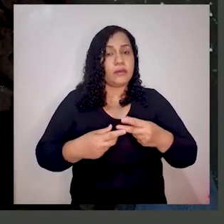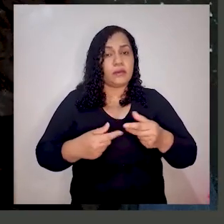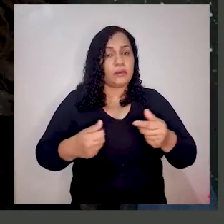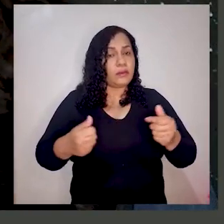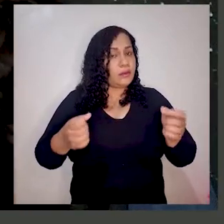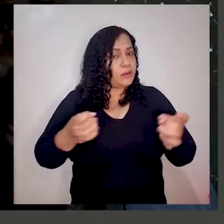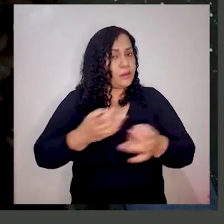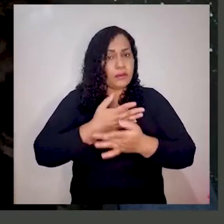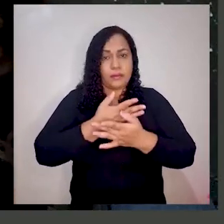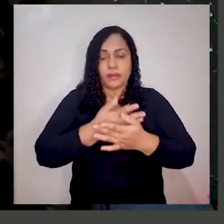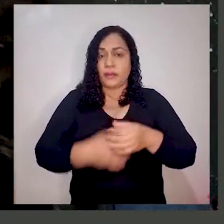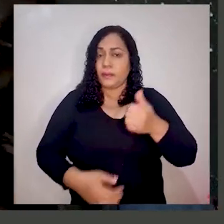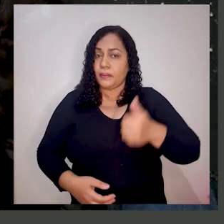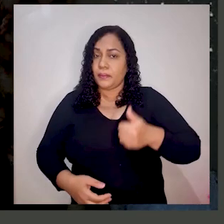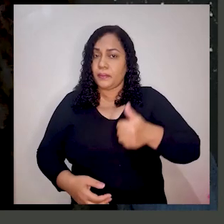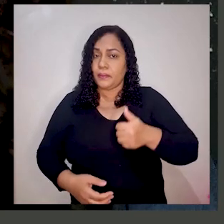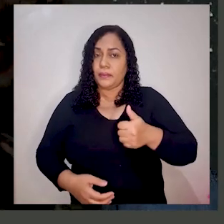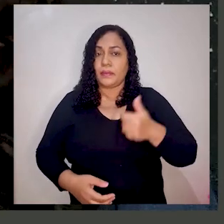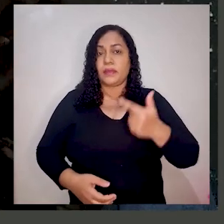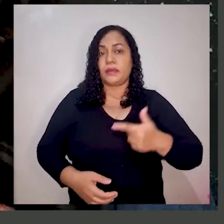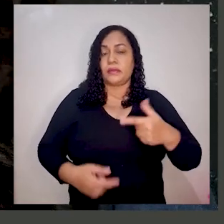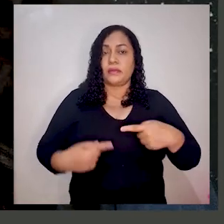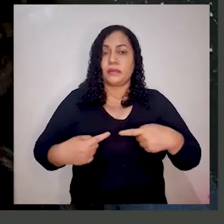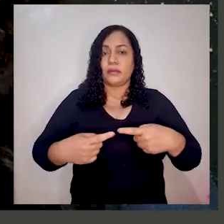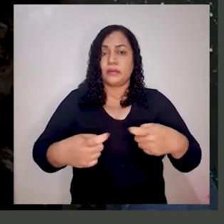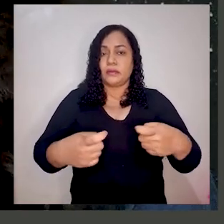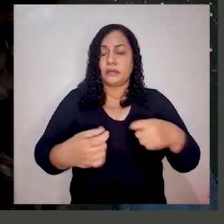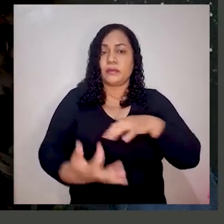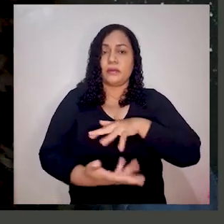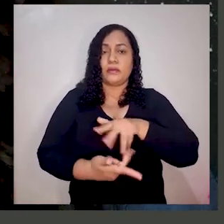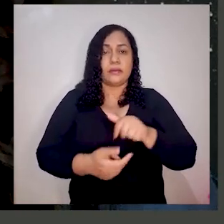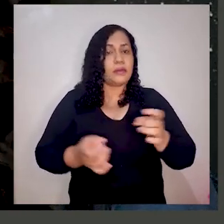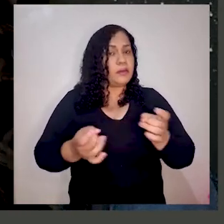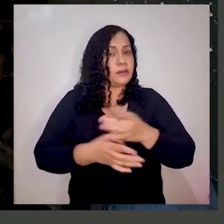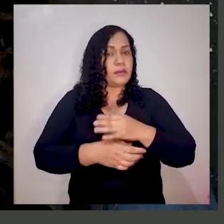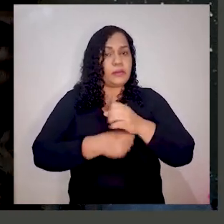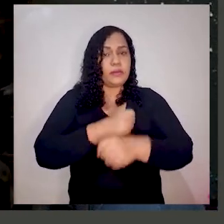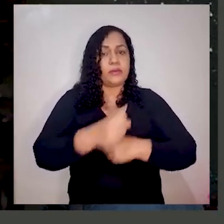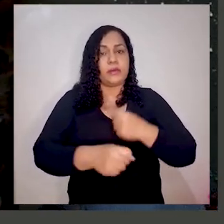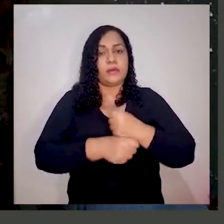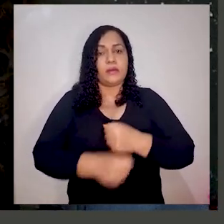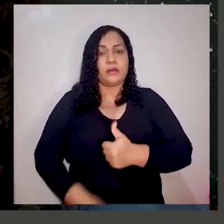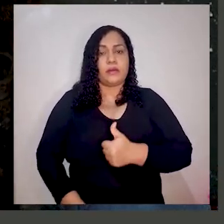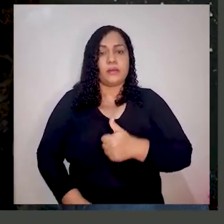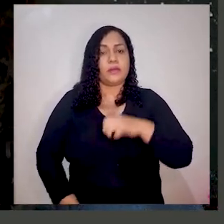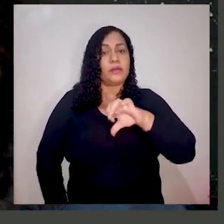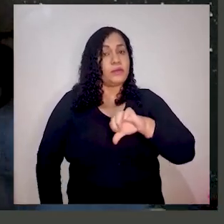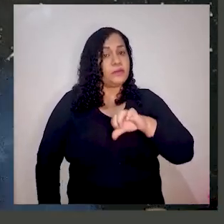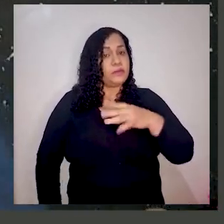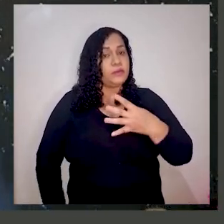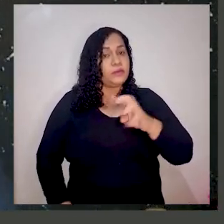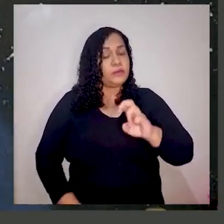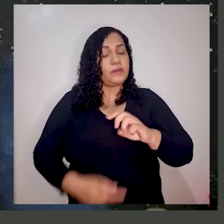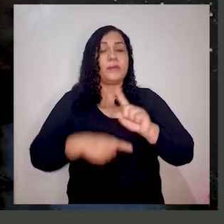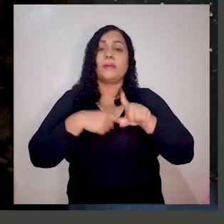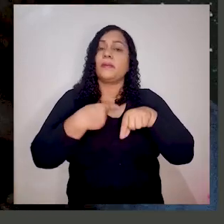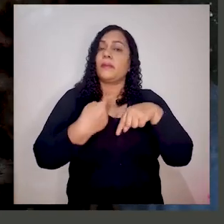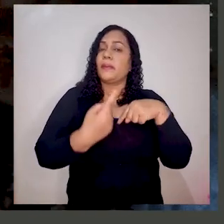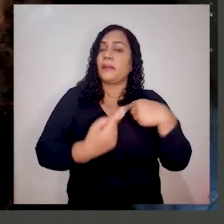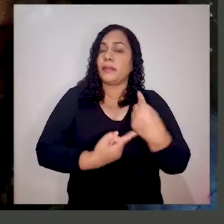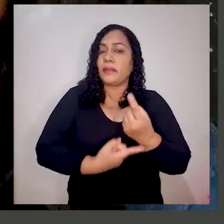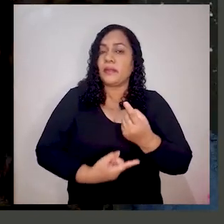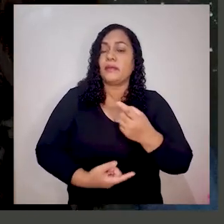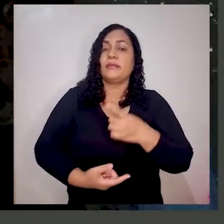foram acabando, né? A Primeira e a Segunda Guerra Mundial, que acabou em 45, teve ali um fim. Depois, a gente